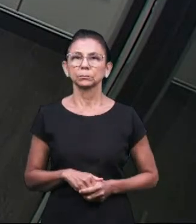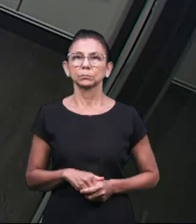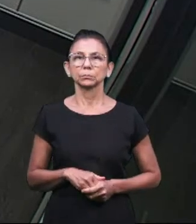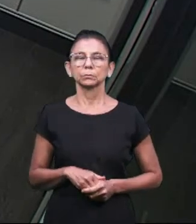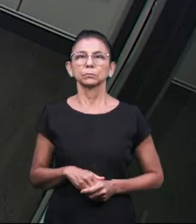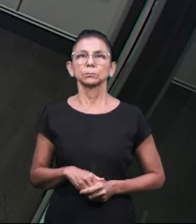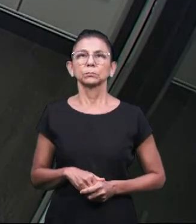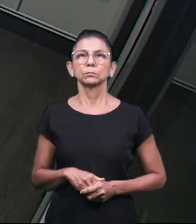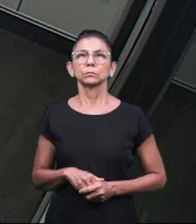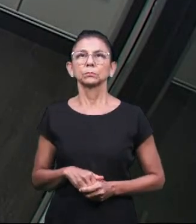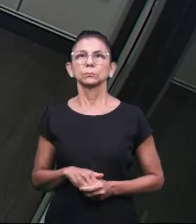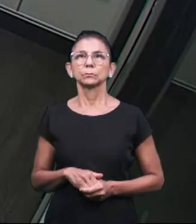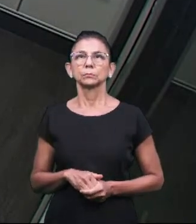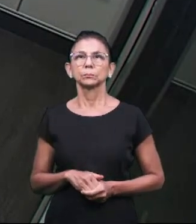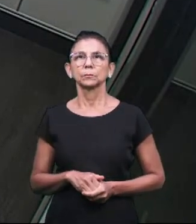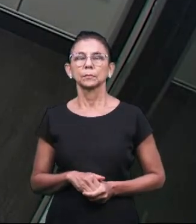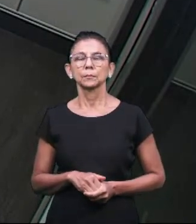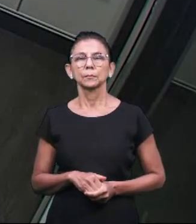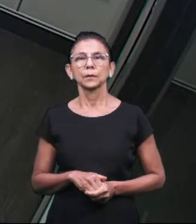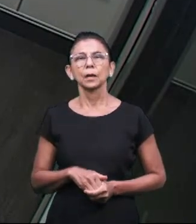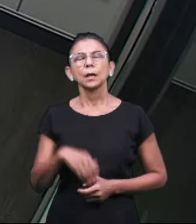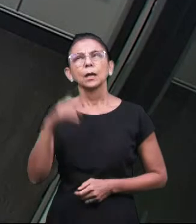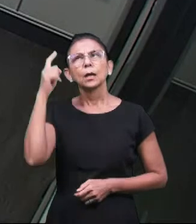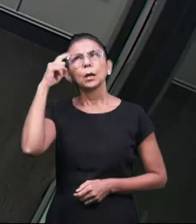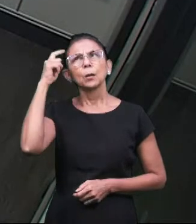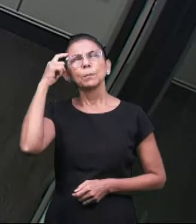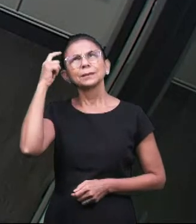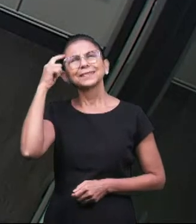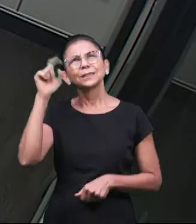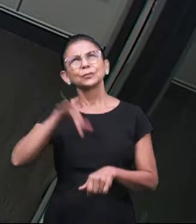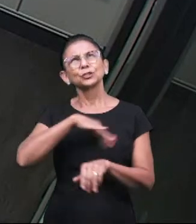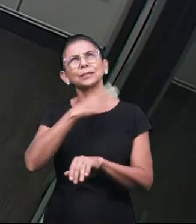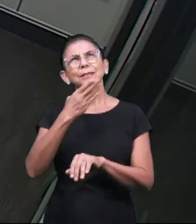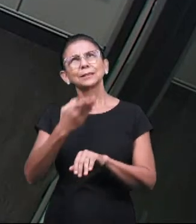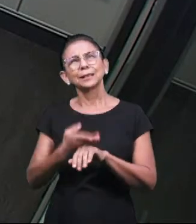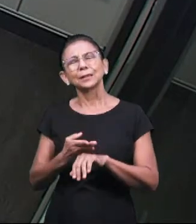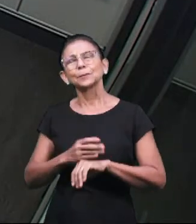Eu pensei hoje o dia todo sobre isso, né? Clamei ao senhor, consultei.